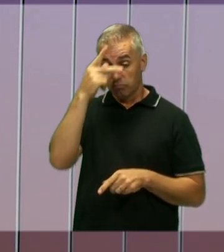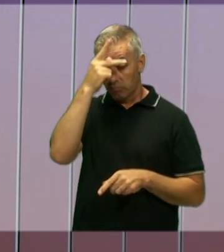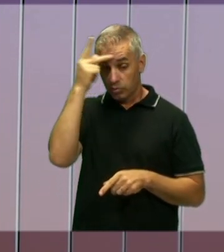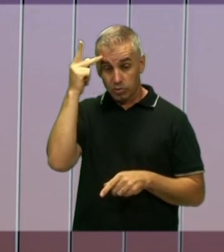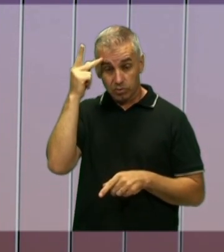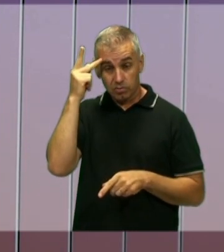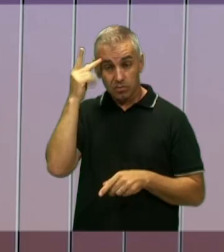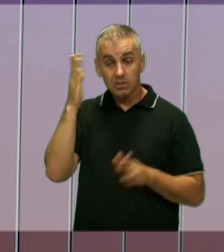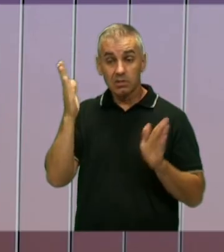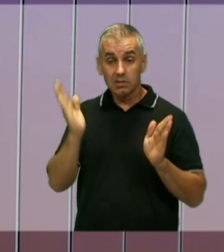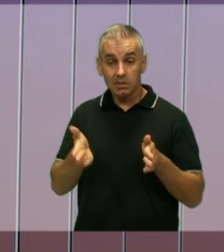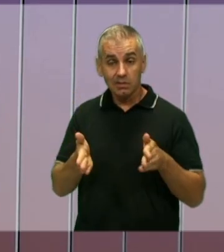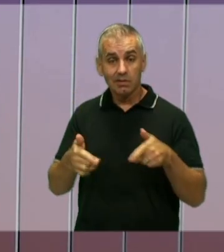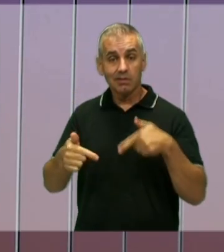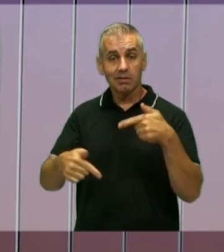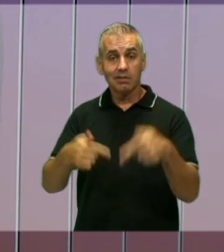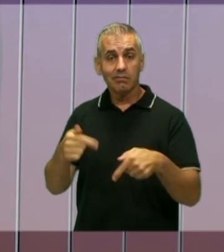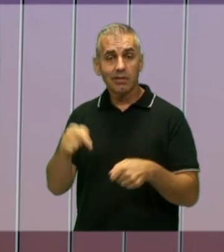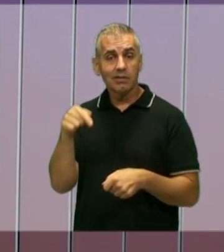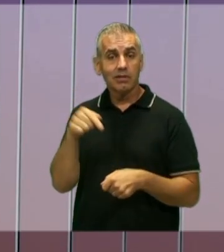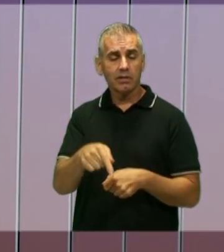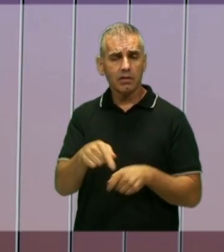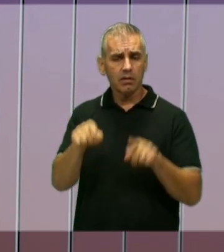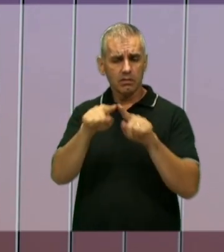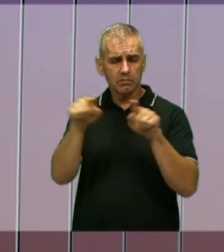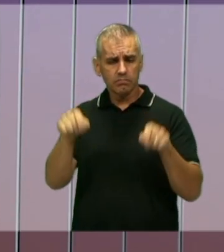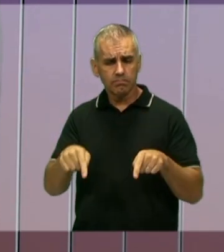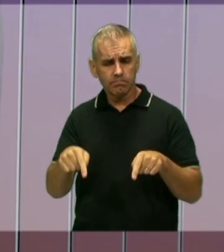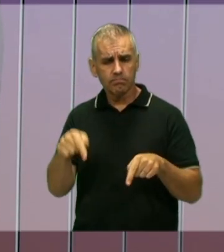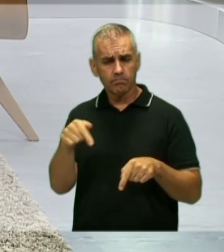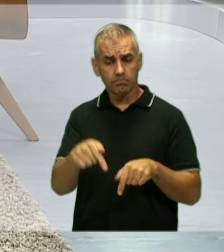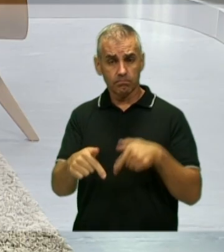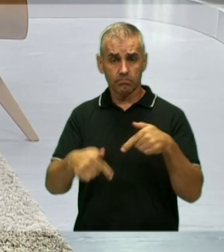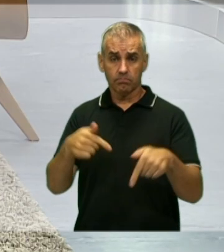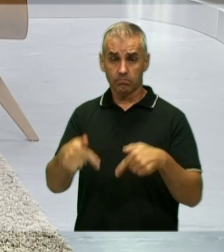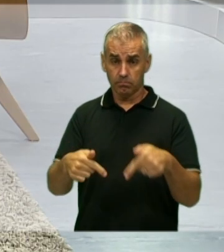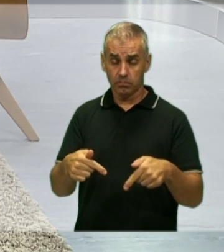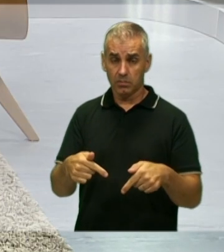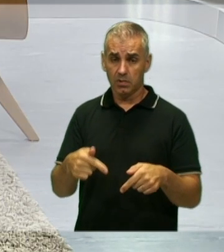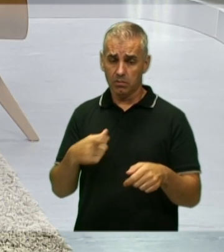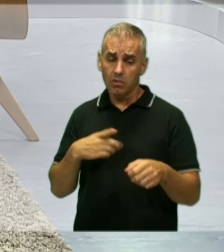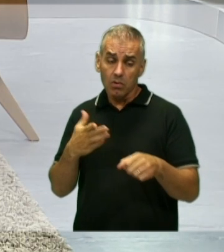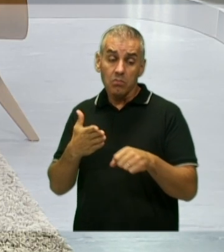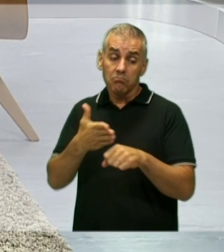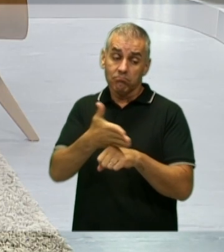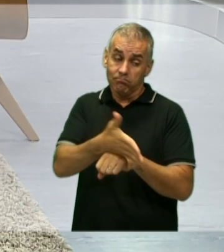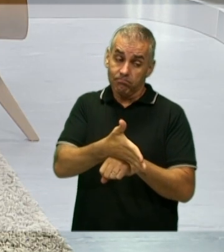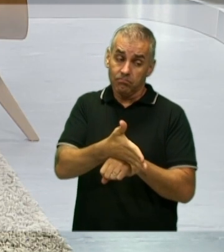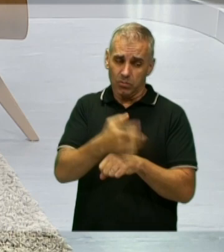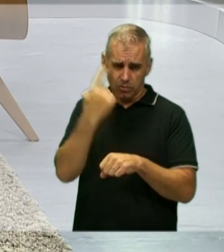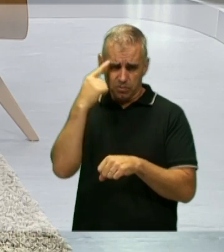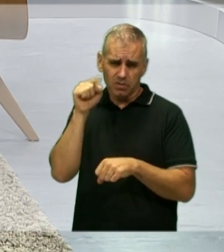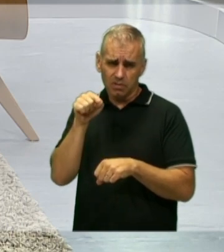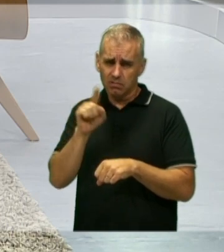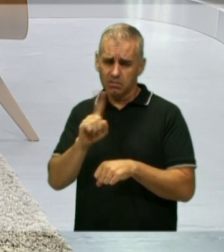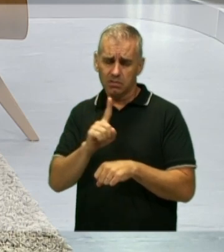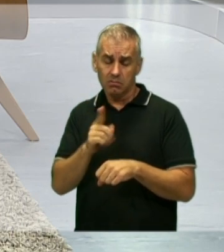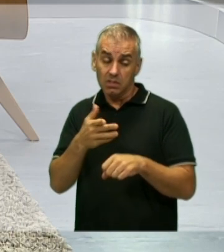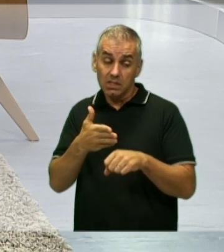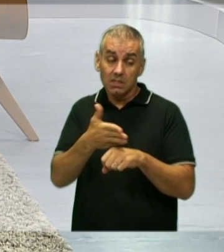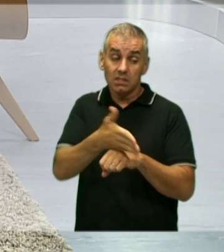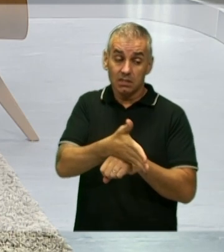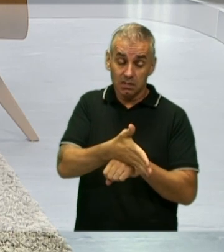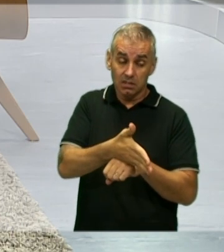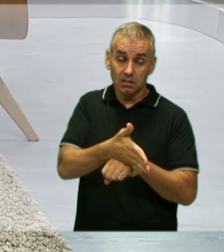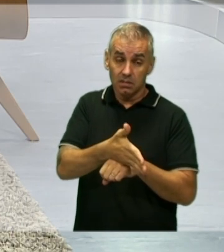público. Pô, Vitor, mas tu está só pensando no servidor público? Não, mas como eu estou inserido dentro do serviço público, né, e eu